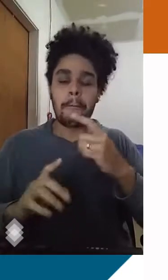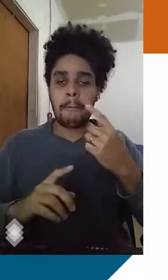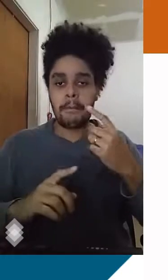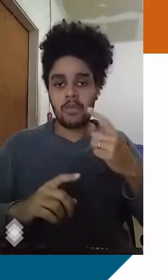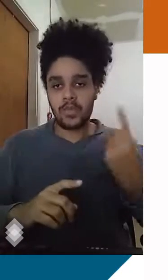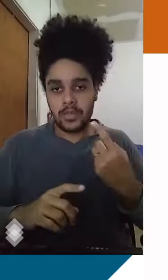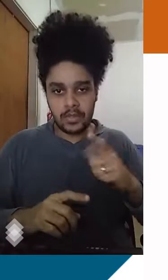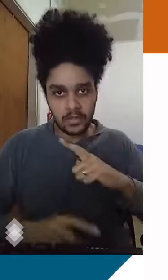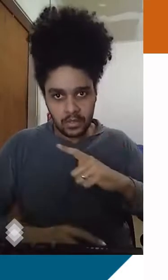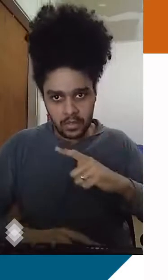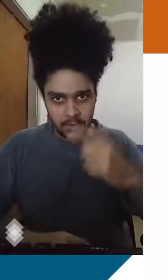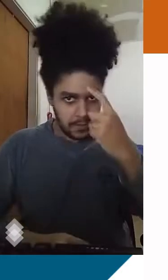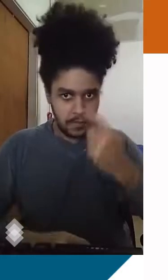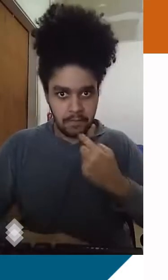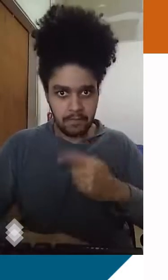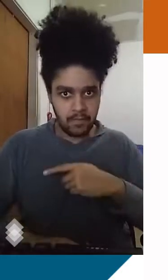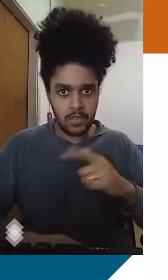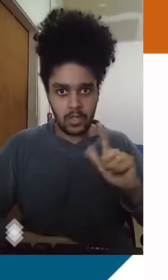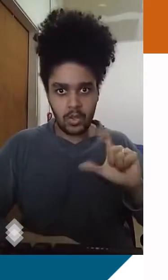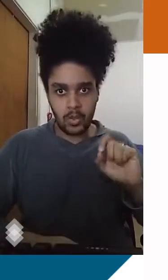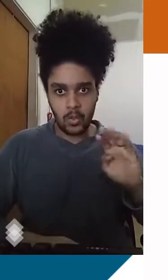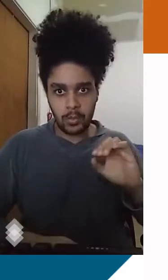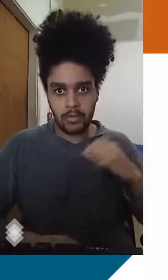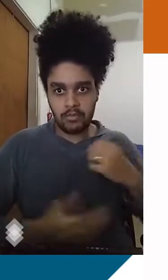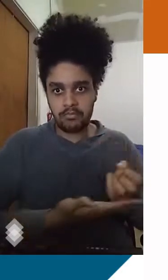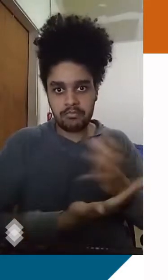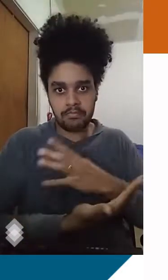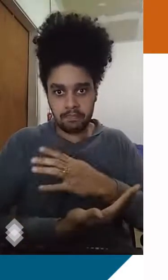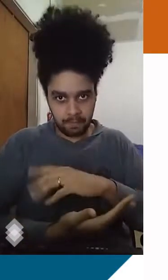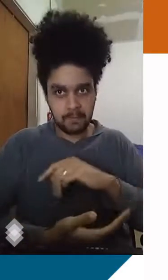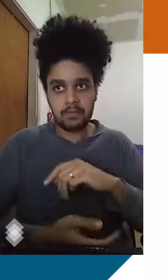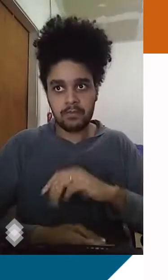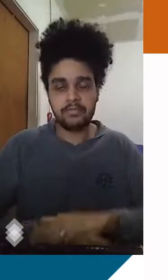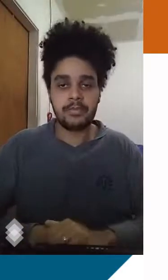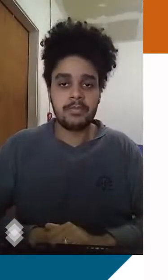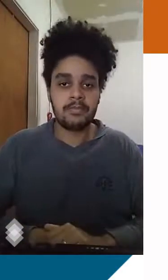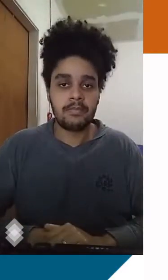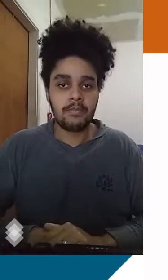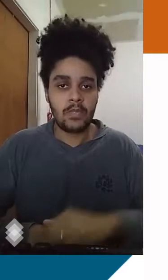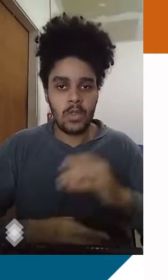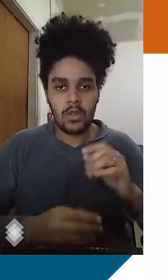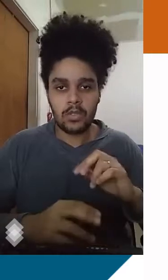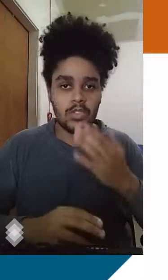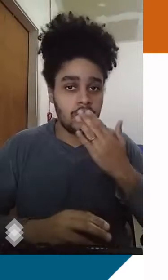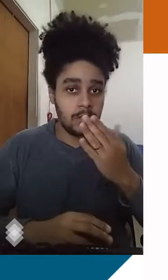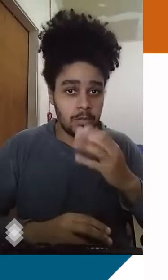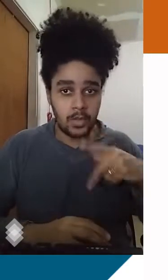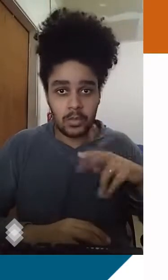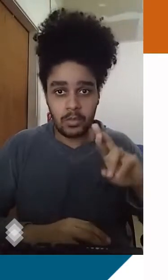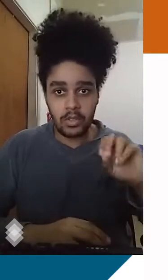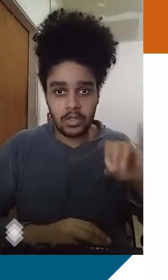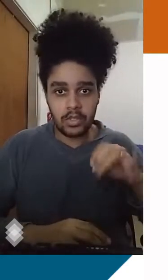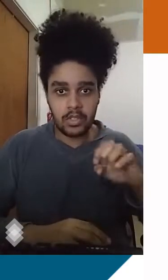para que a gente consiga ter a imagem desse globo, da superfície da Terra, projetada sobre essa superfície. Um